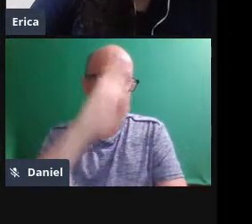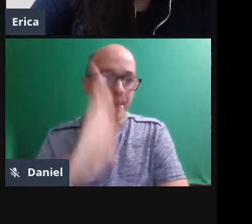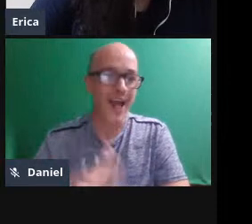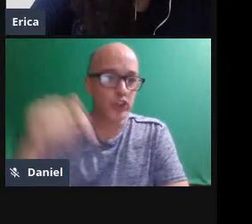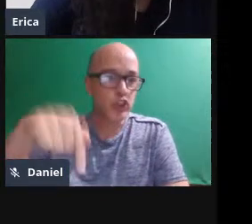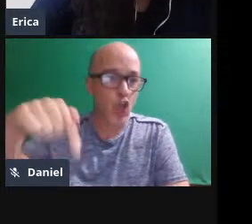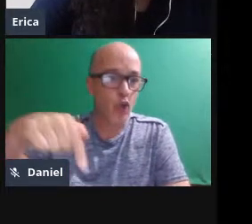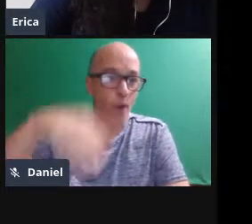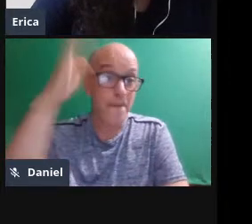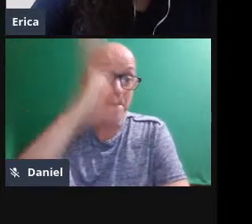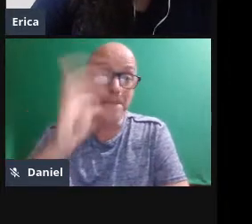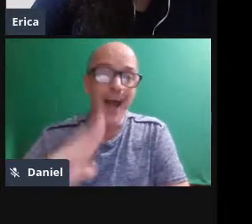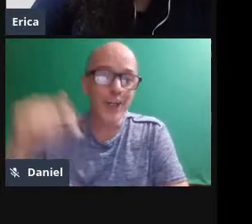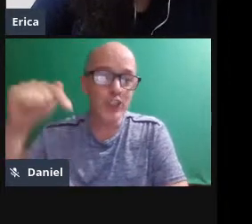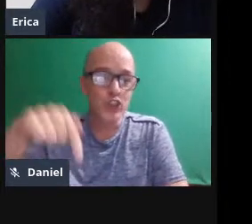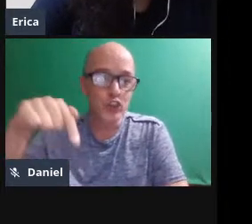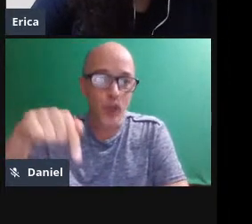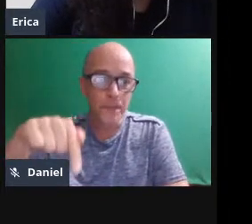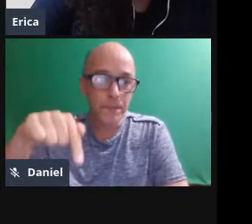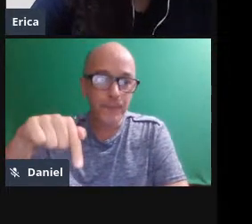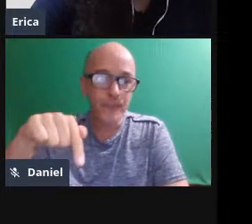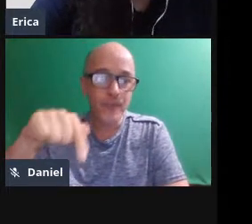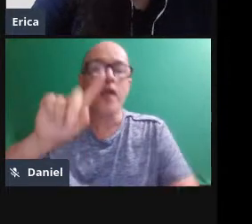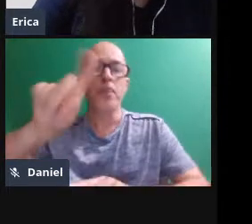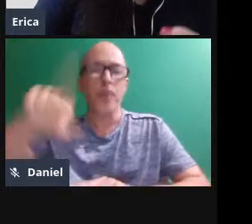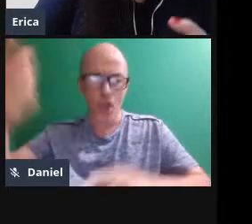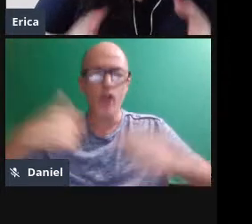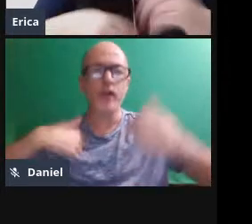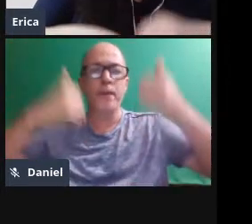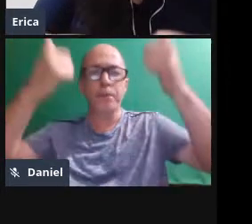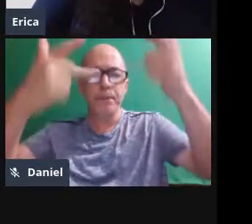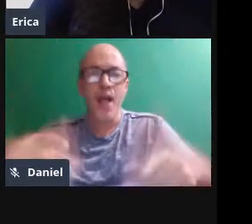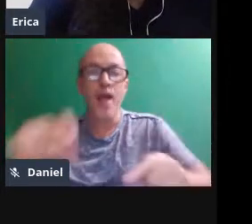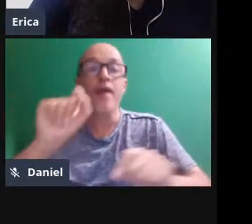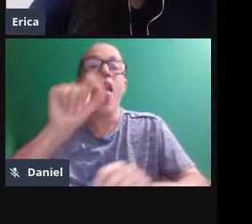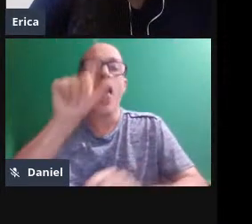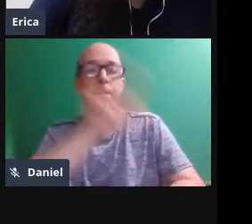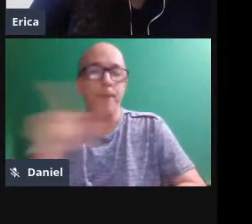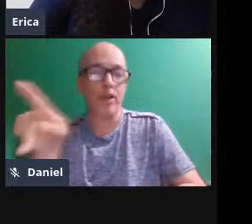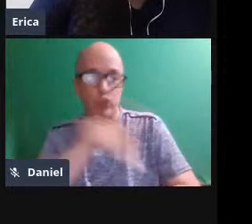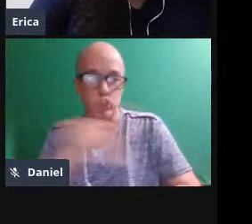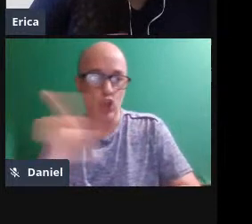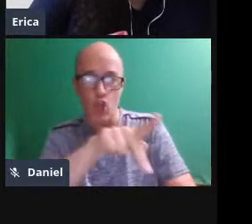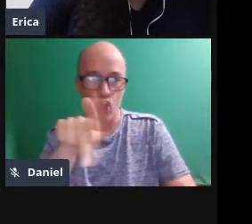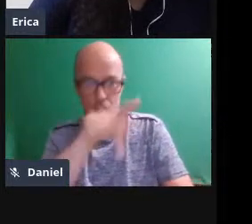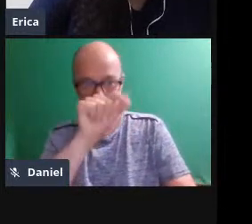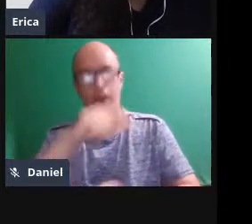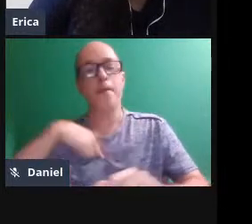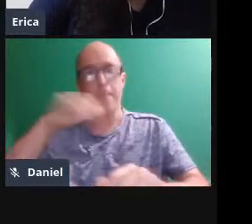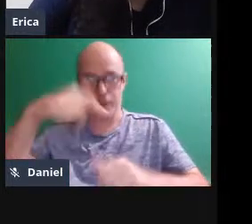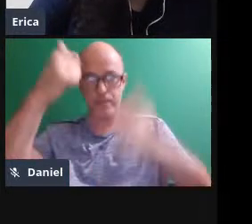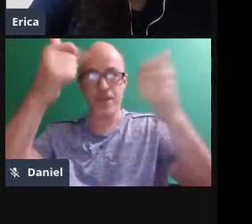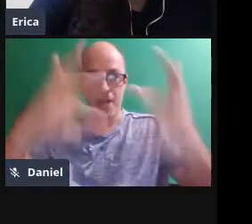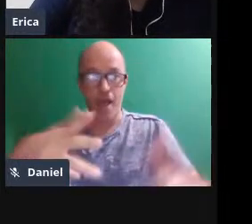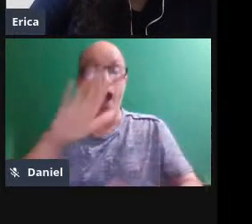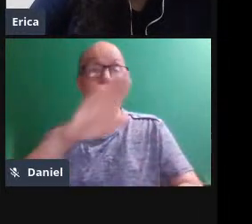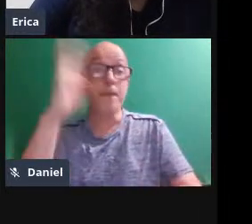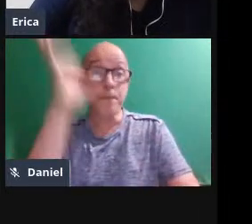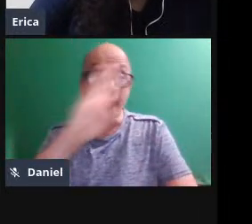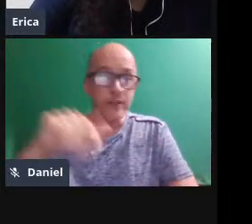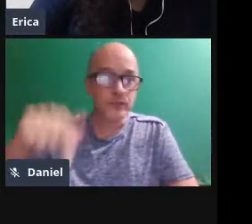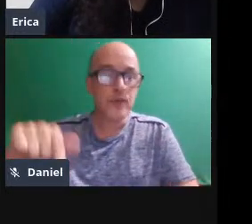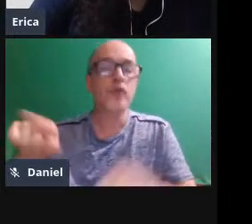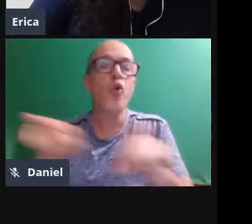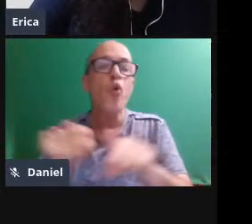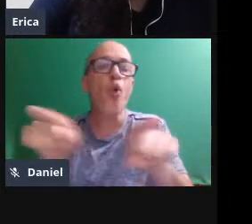ela influenciou, ela nós temos a influ, é, ela tem Aqui, a língua brasileira de sinais, ela tem influência da língua de sinais